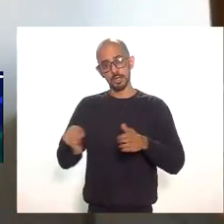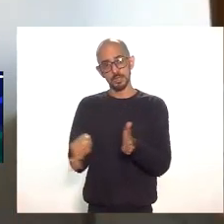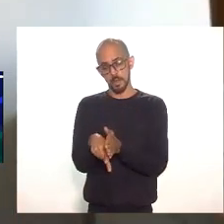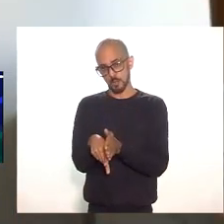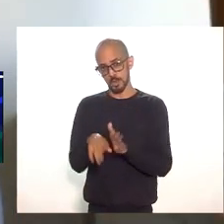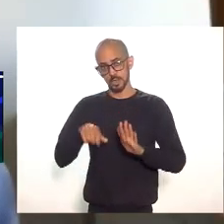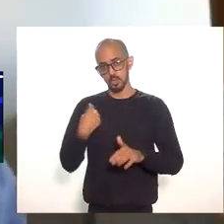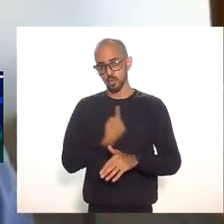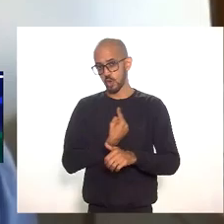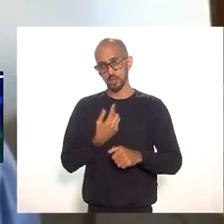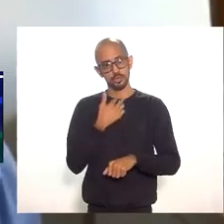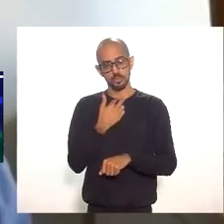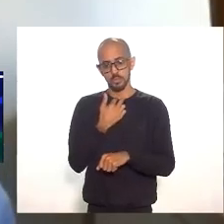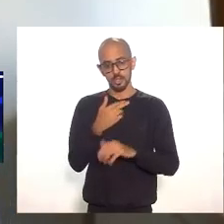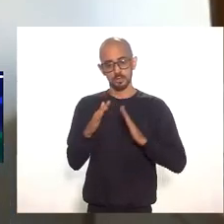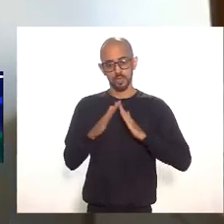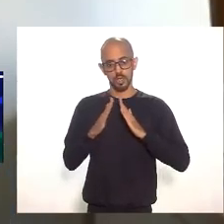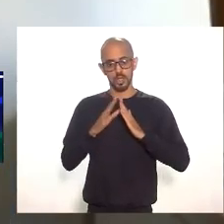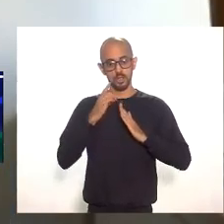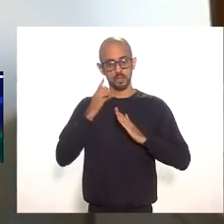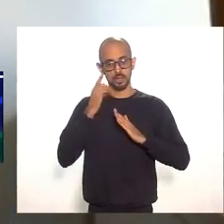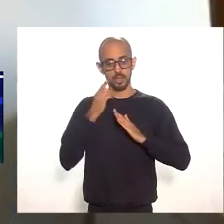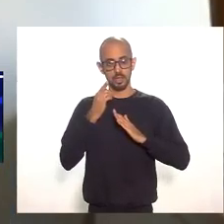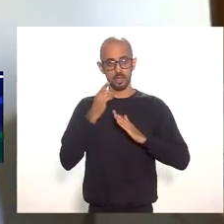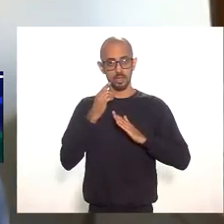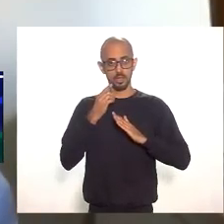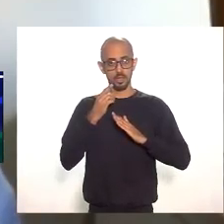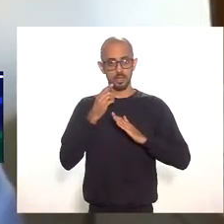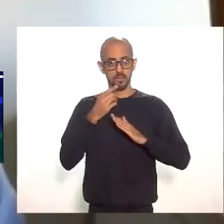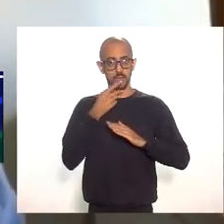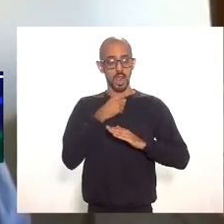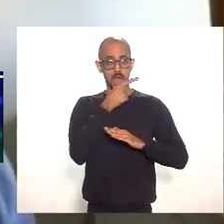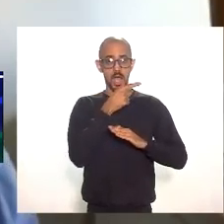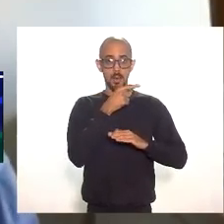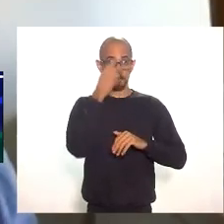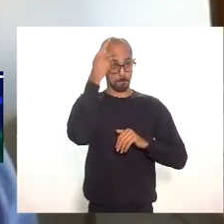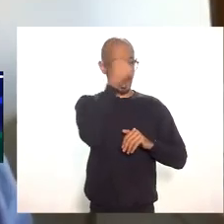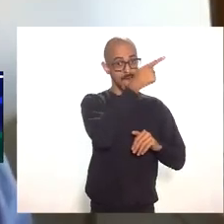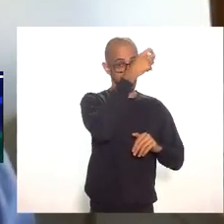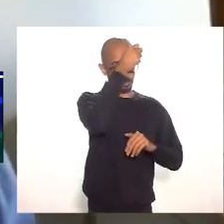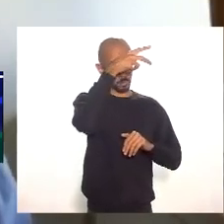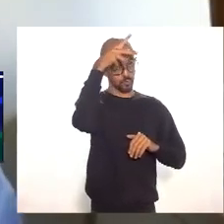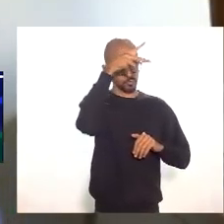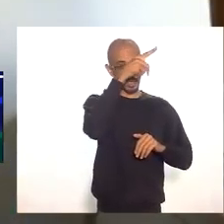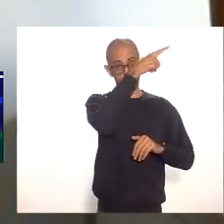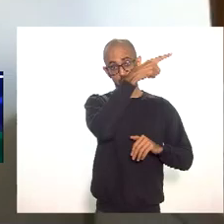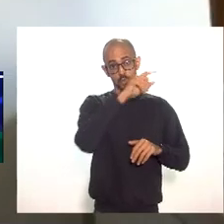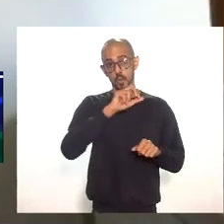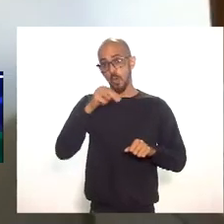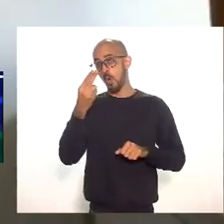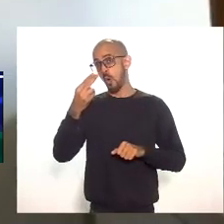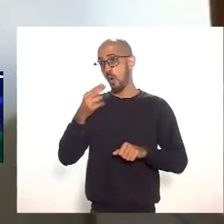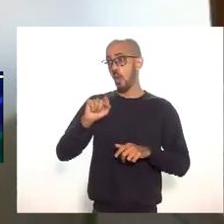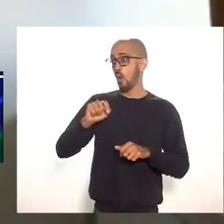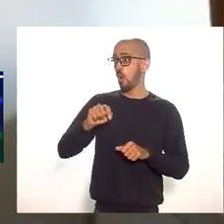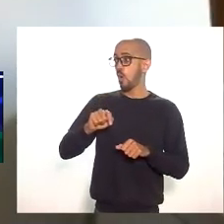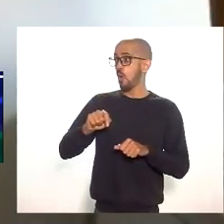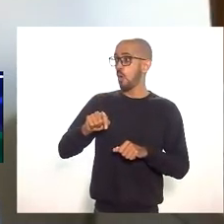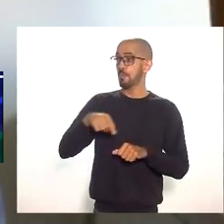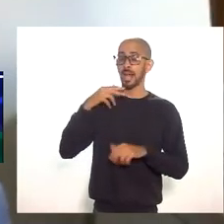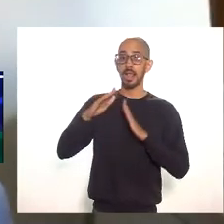Assembleia ao arrepio do prefeito e da Câmara de Vereadores de Porciúncula o que deve